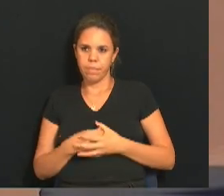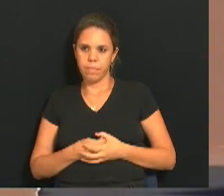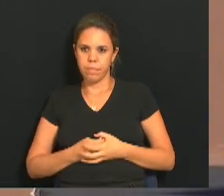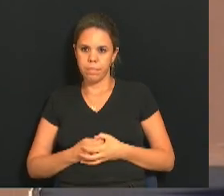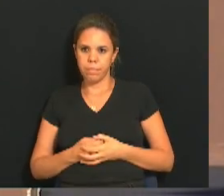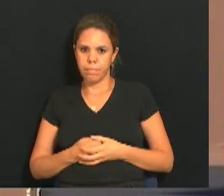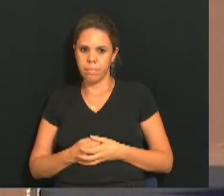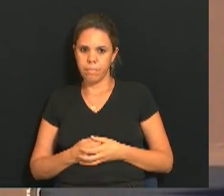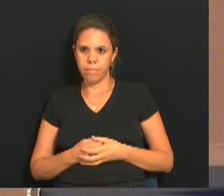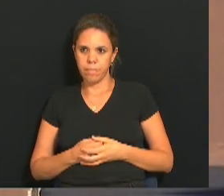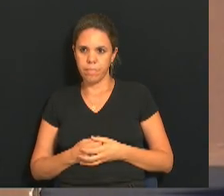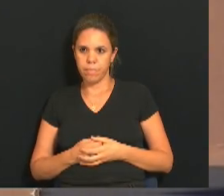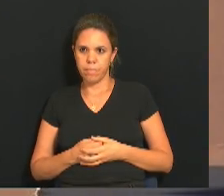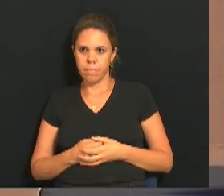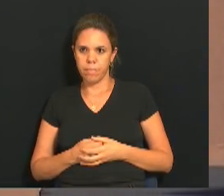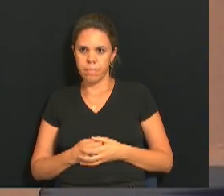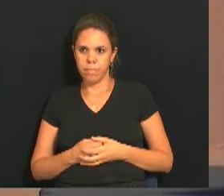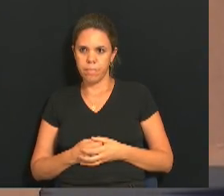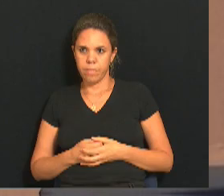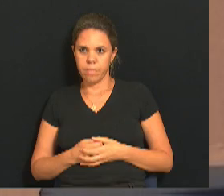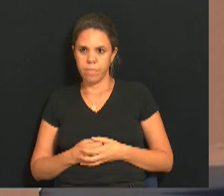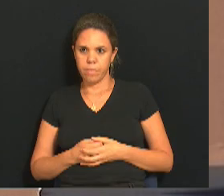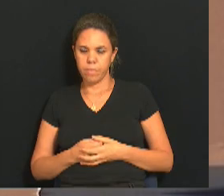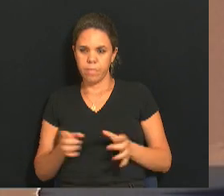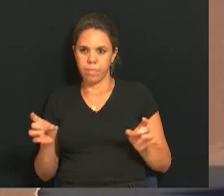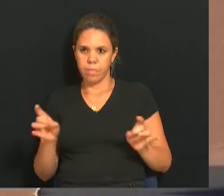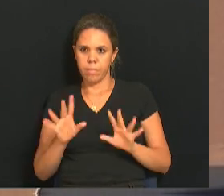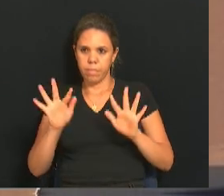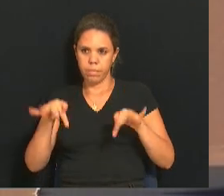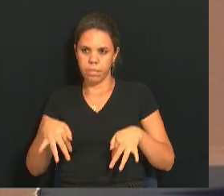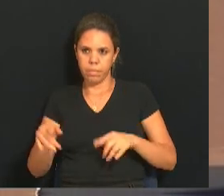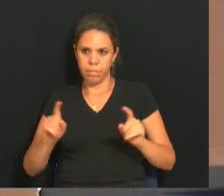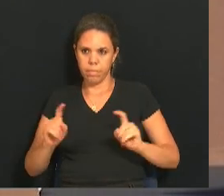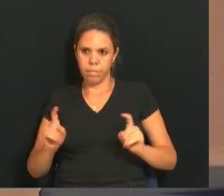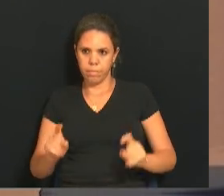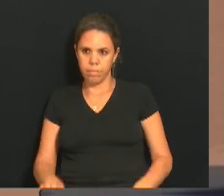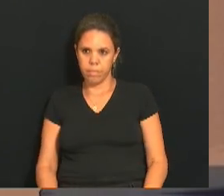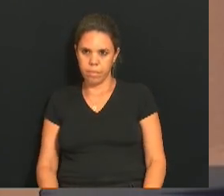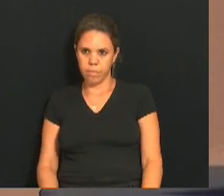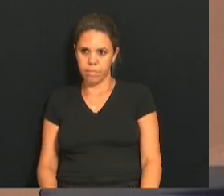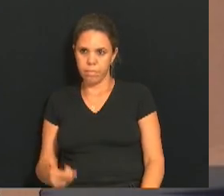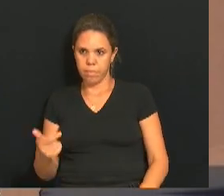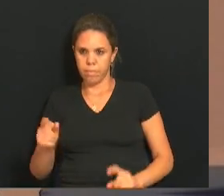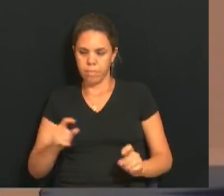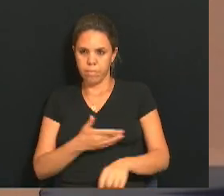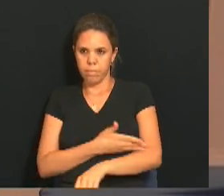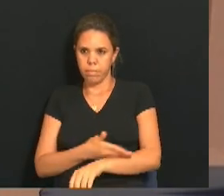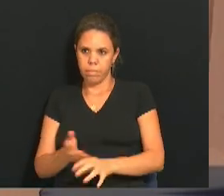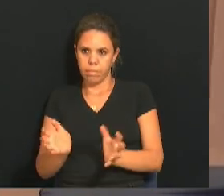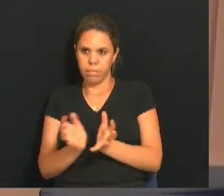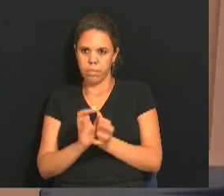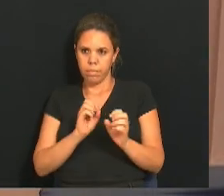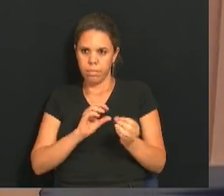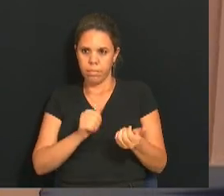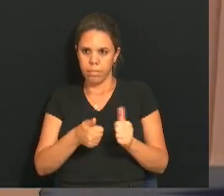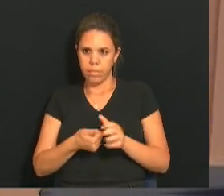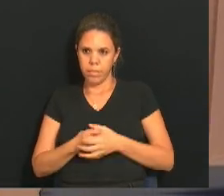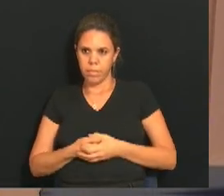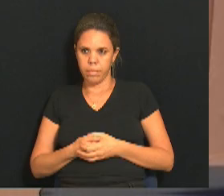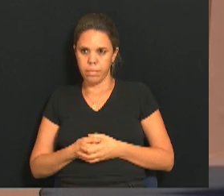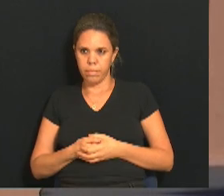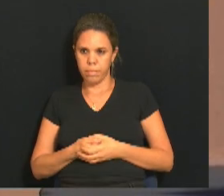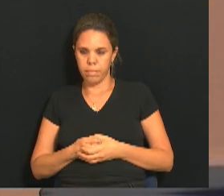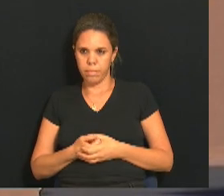conosco, e declaro aqui encerrado, então, a nossa segunda reunião ordinária da Comissão de Educação e Esporte da Câmara Municipal